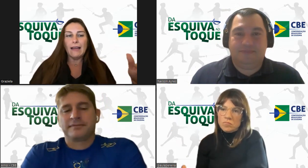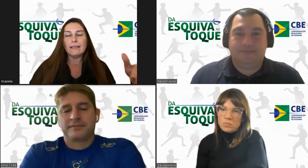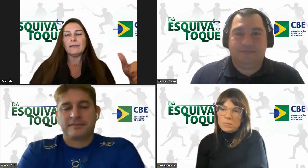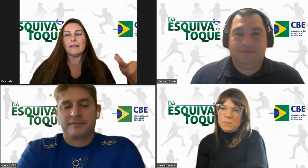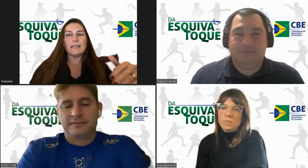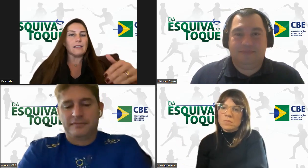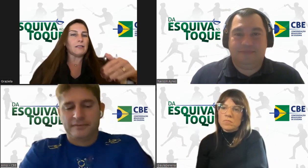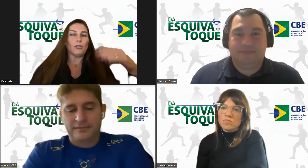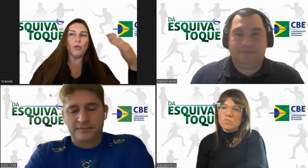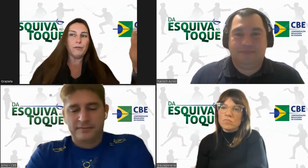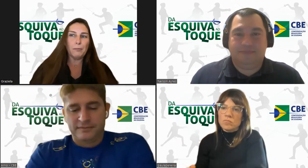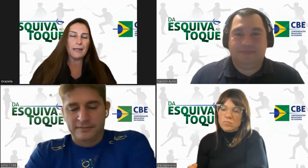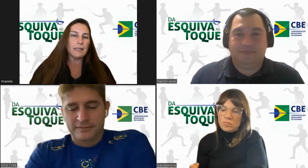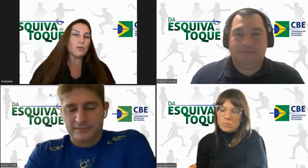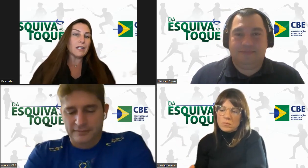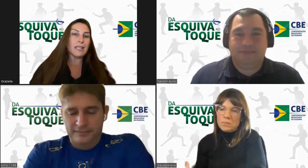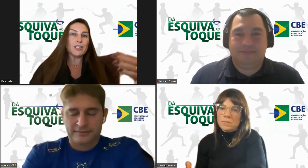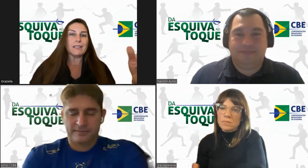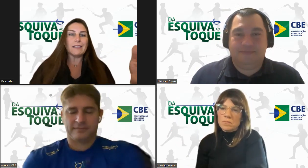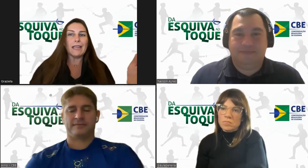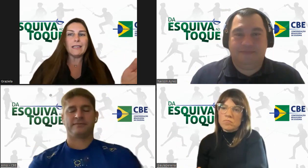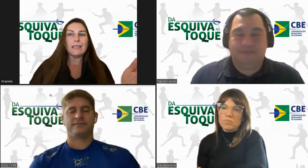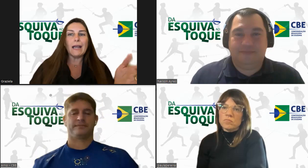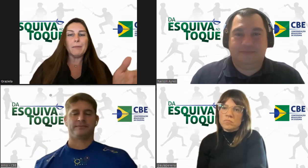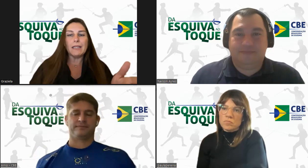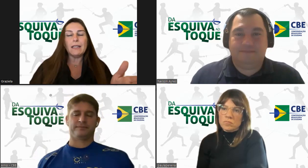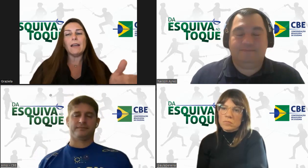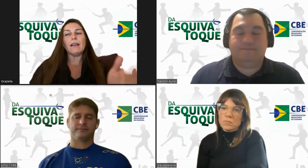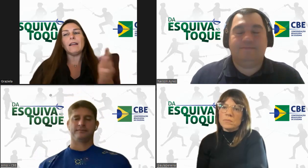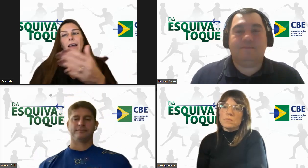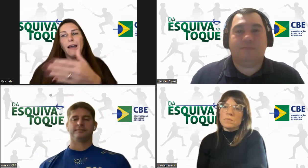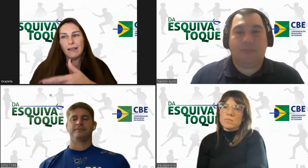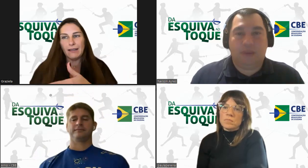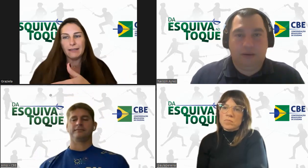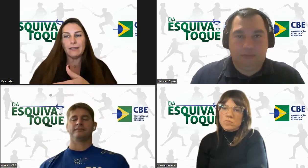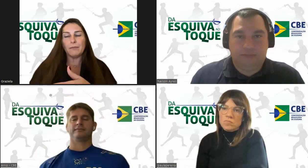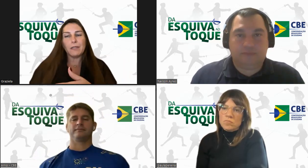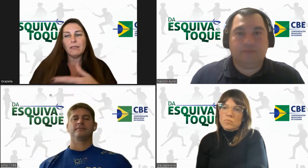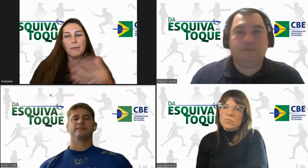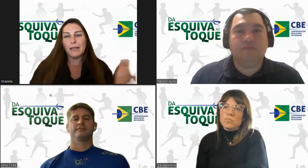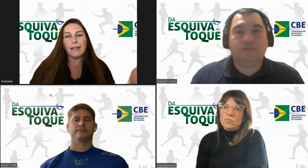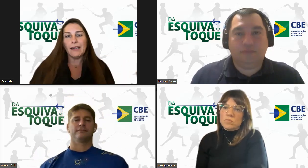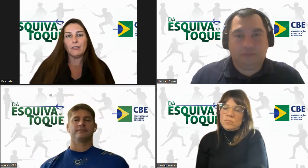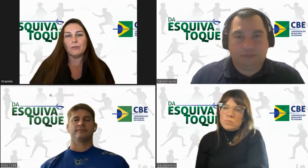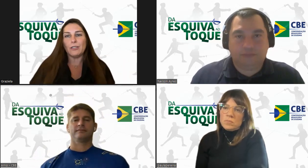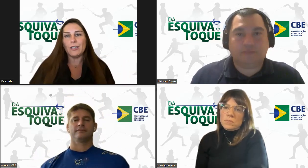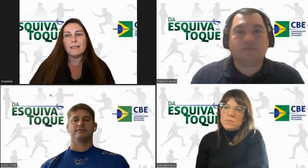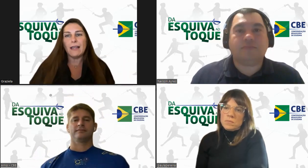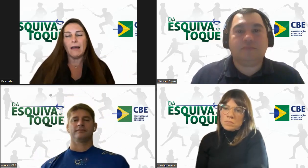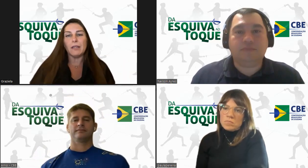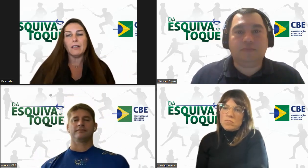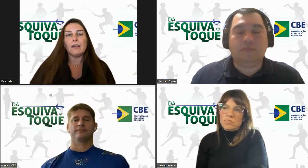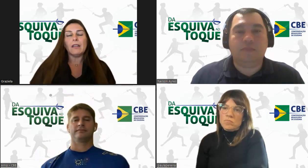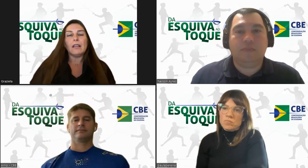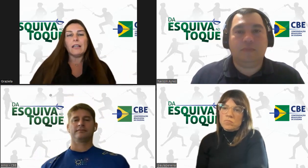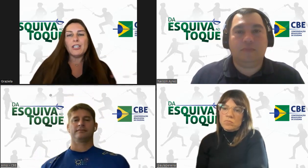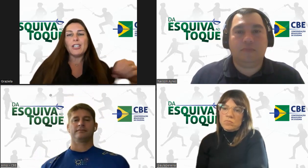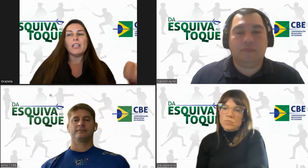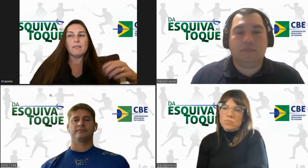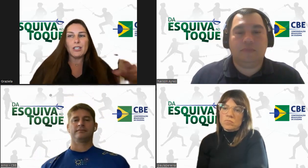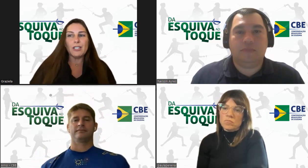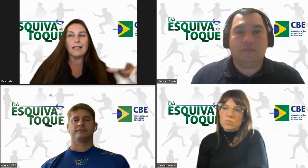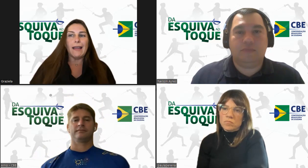realidade desse novo país o que que a gente tem que caberia a ele né porque não dá para carregar tudo a gente sabe